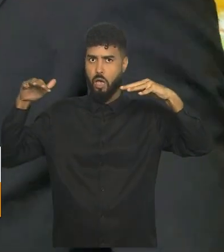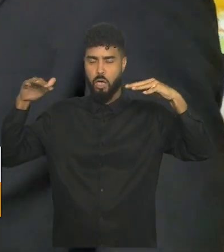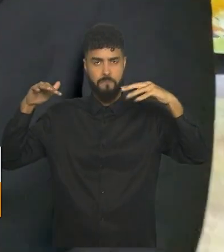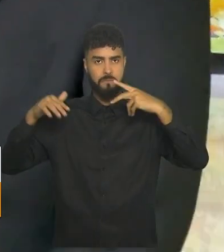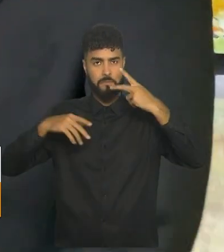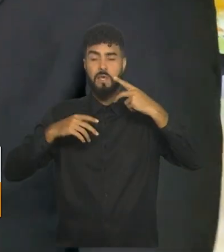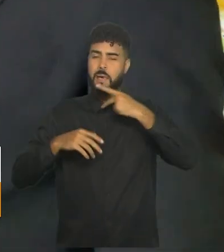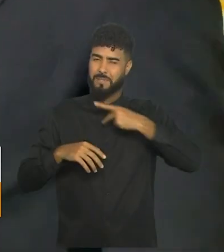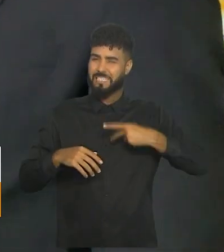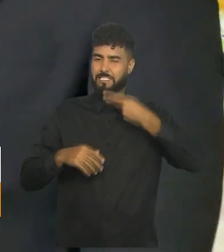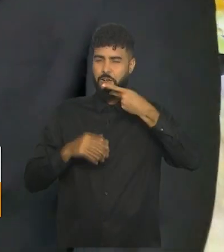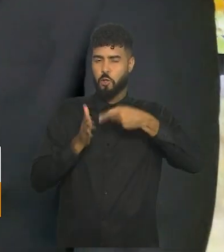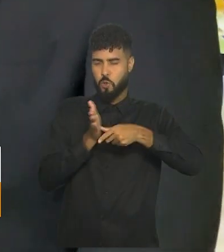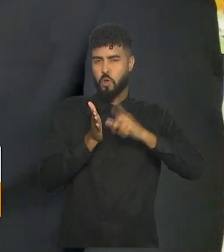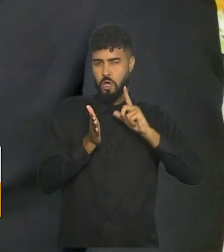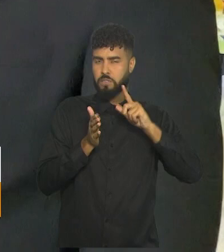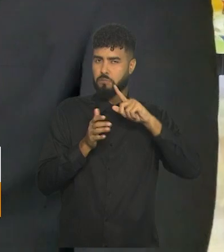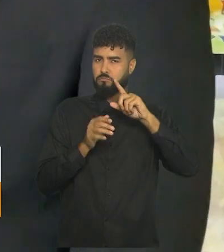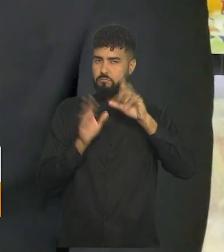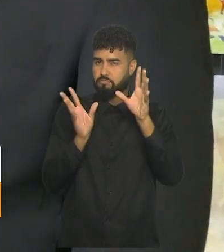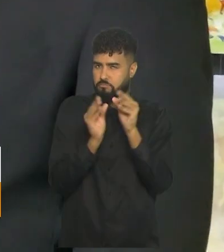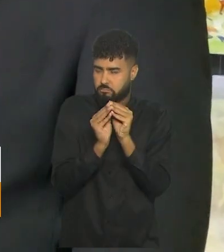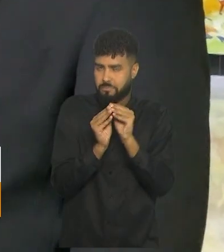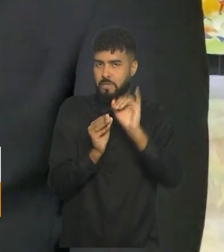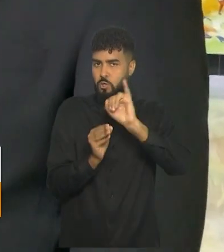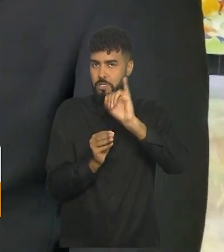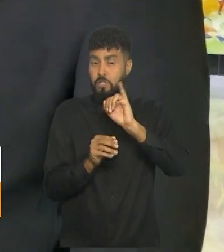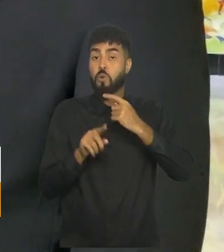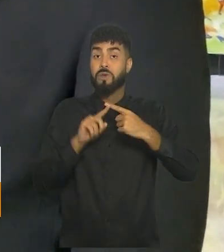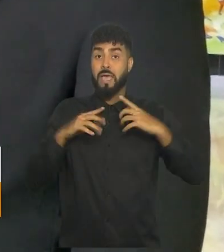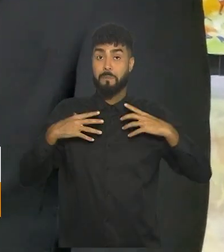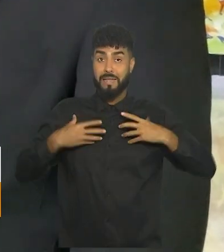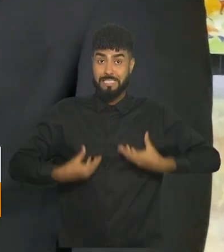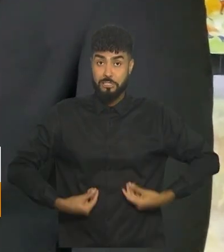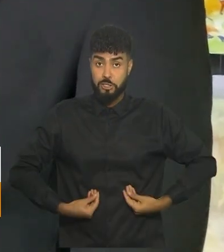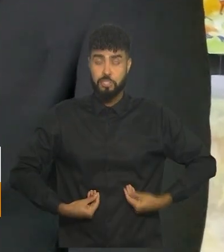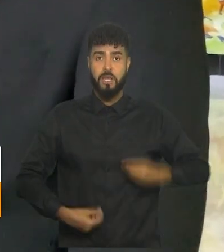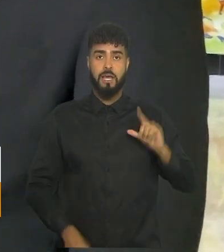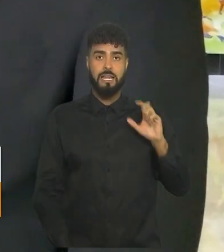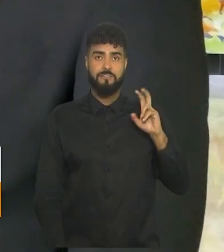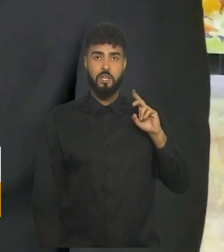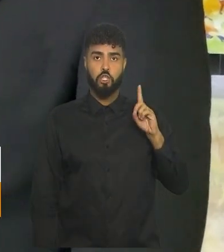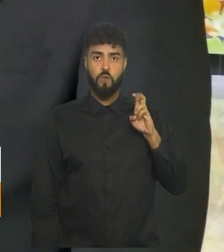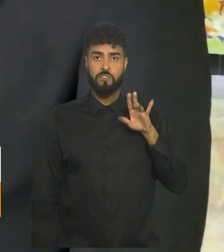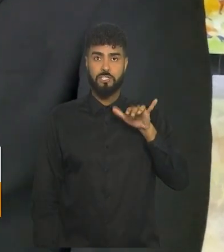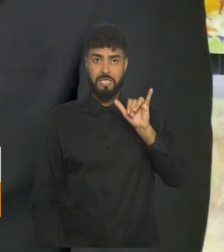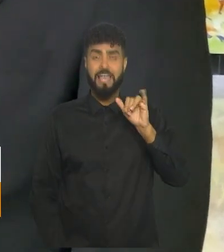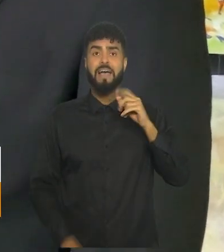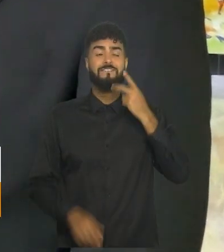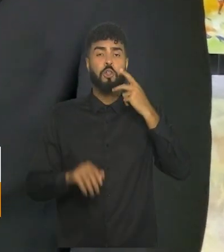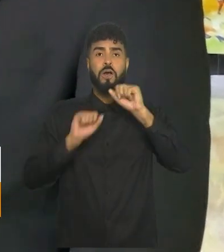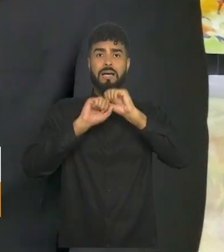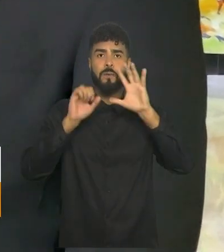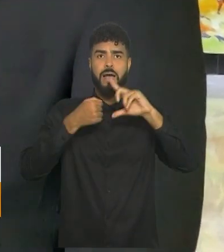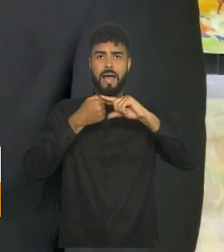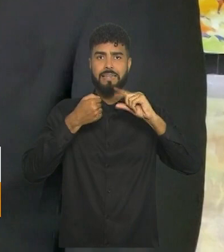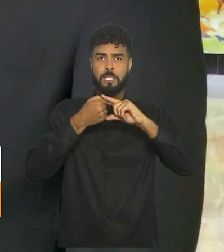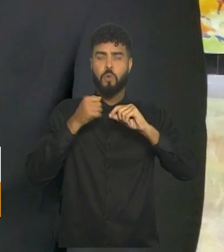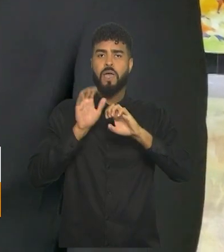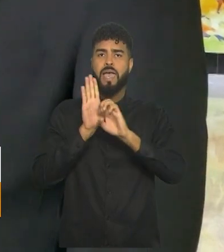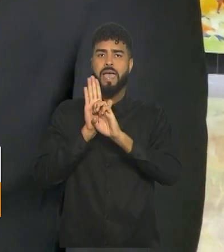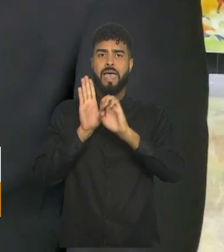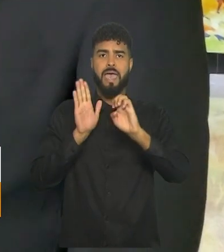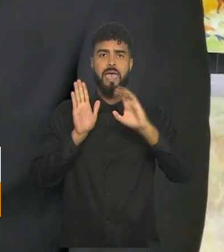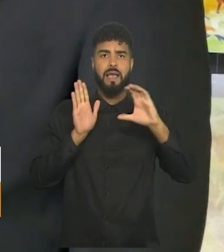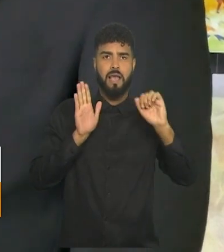um esclarecimento muito importante, é que o ministro Lewandowski, de maneira muito clara, cita alguns artigos do Estatuto da Criança e